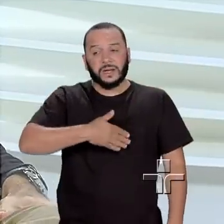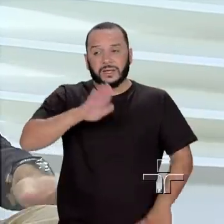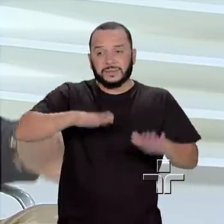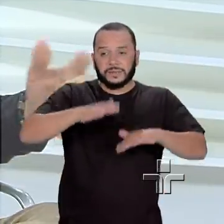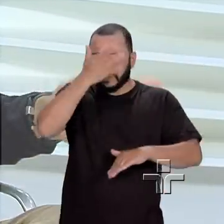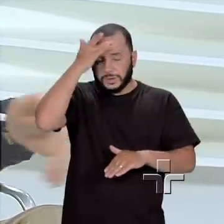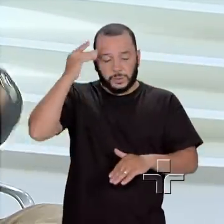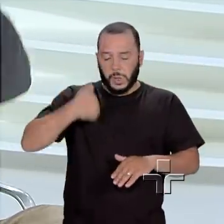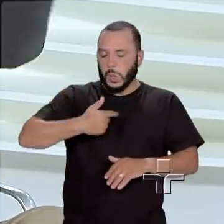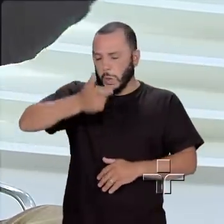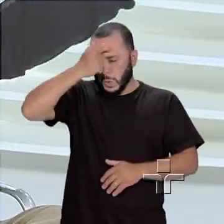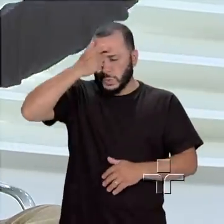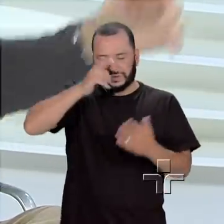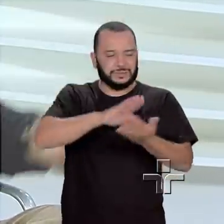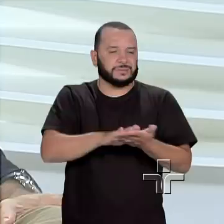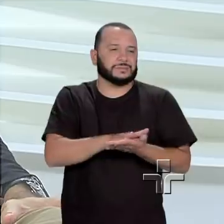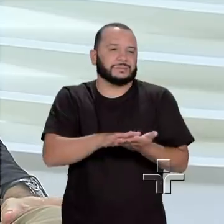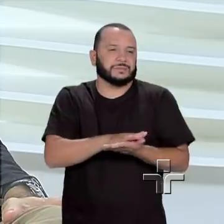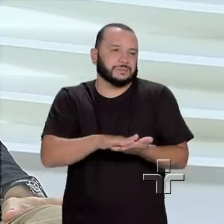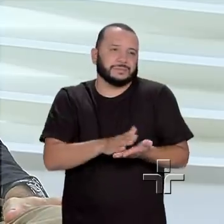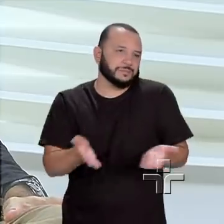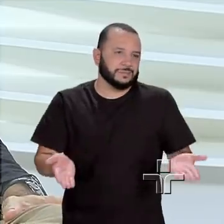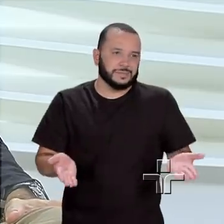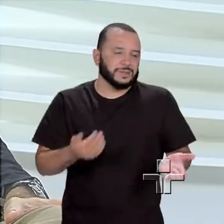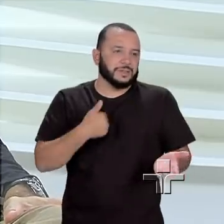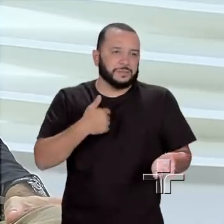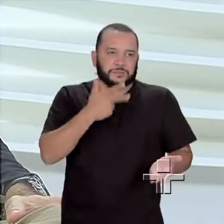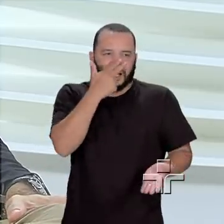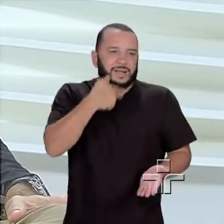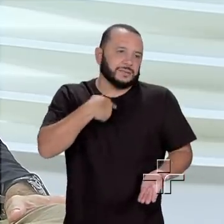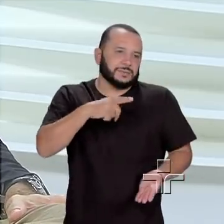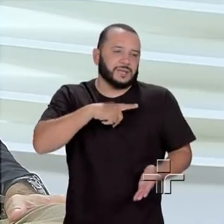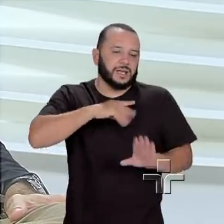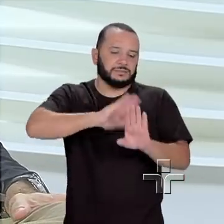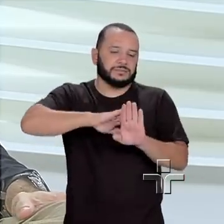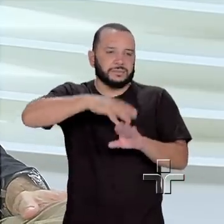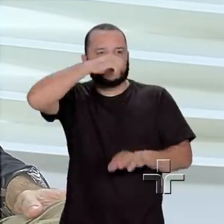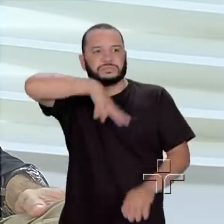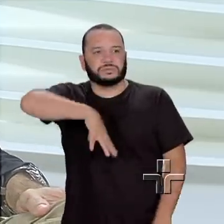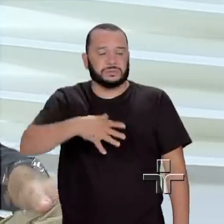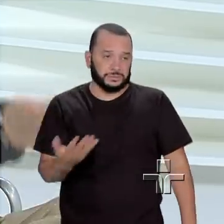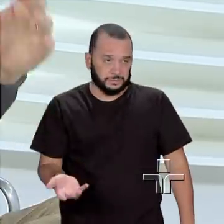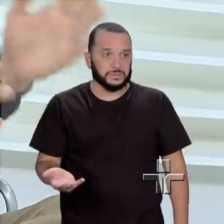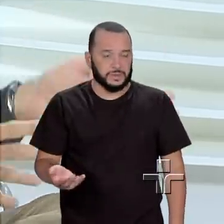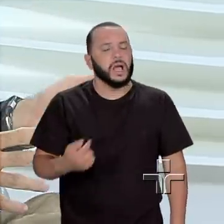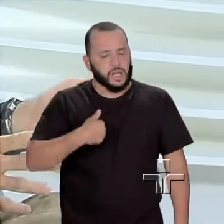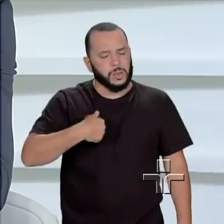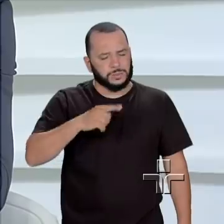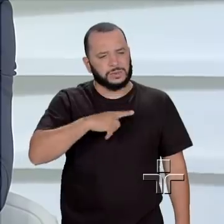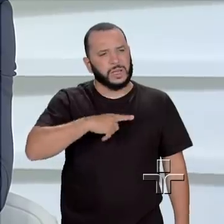gente tem efetivamente um bom senso absolutamente genérico, e eu não estou dizendo que eu sou um dos que tem, por sinal. Do outro